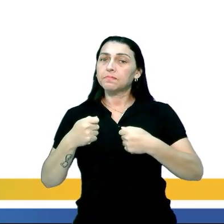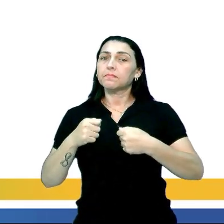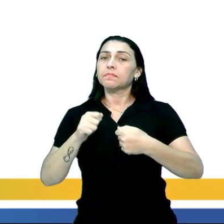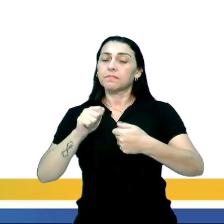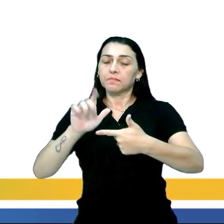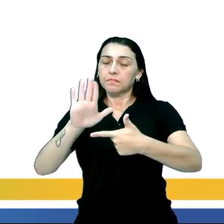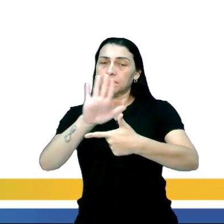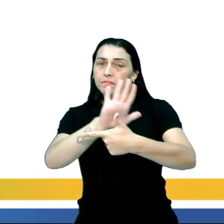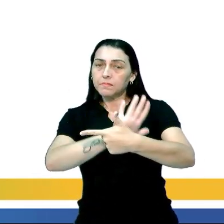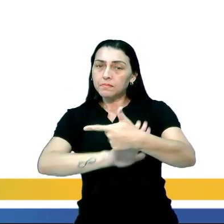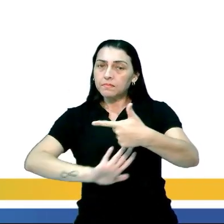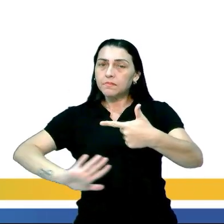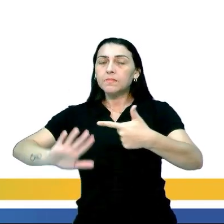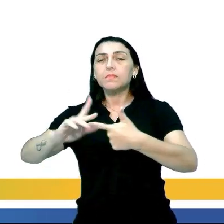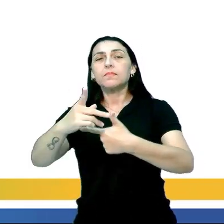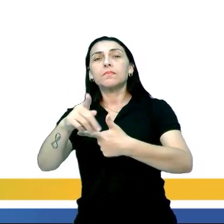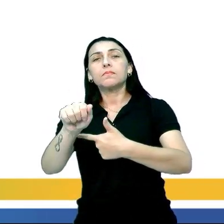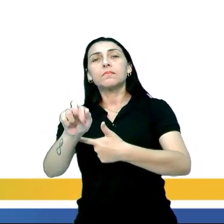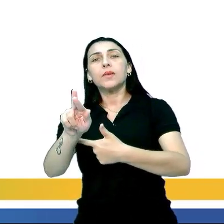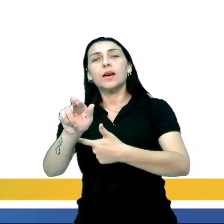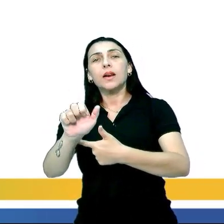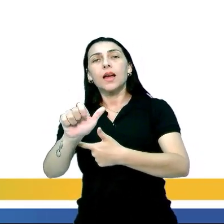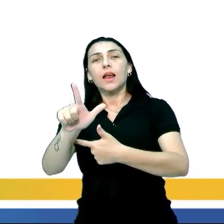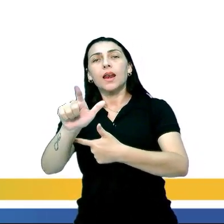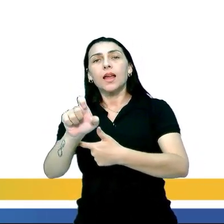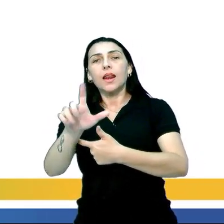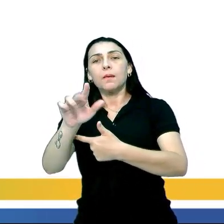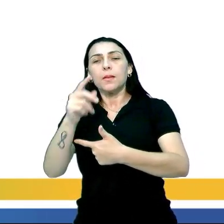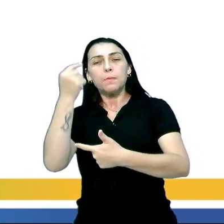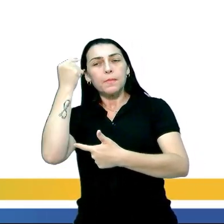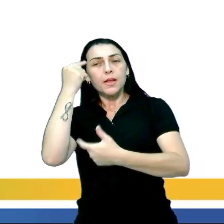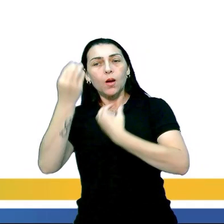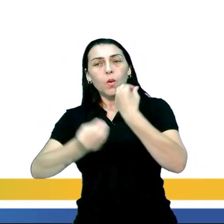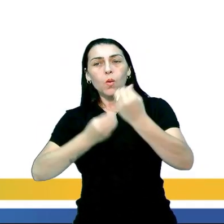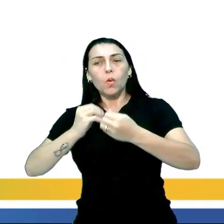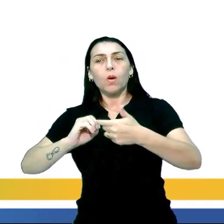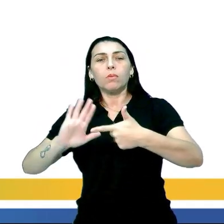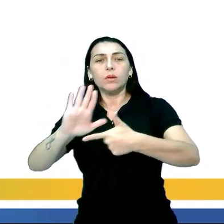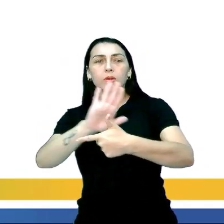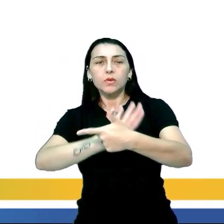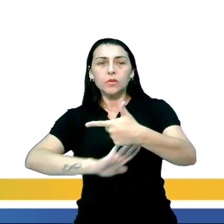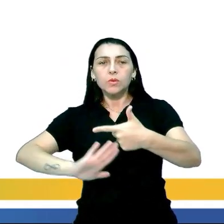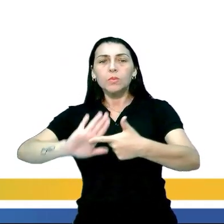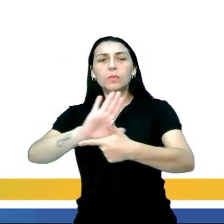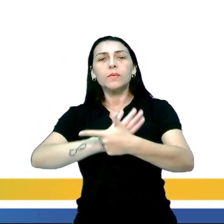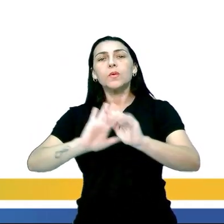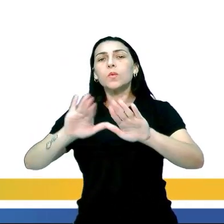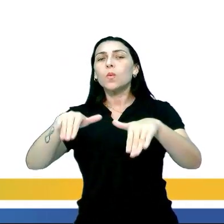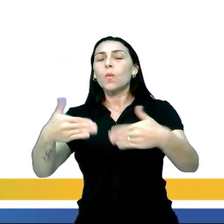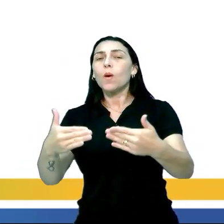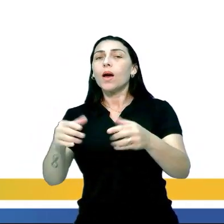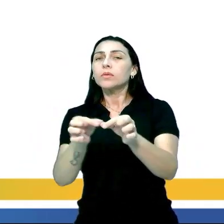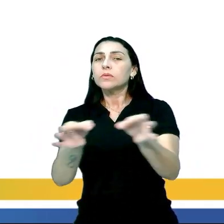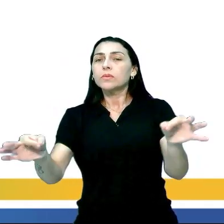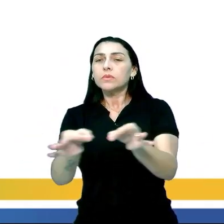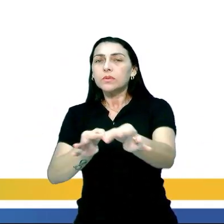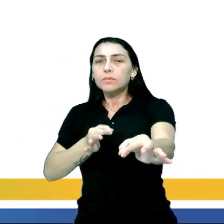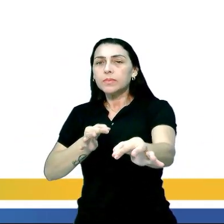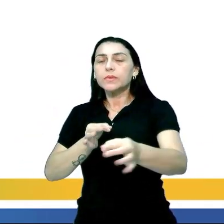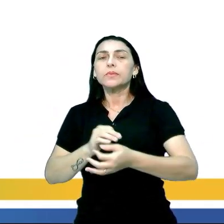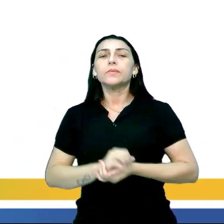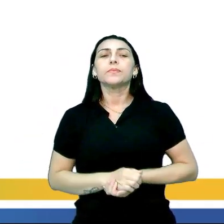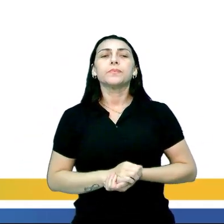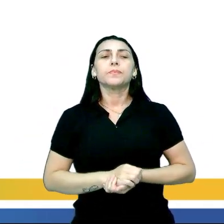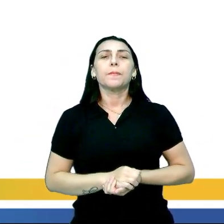da planificação do paralelepípedo, pensar em como seria a superfície desse sólido e quais são suas dimensões.